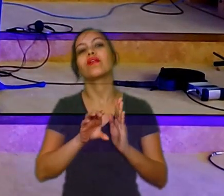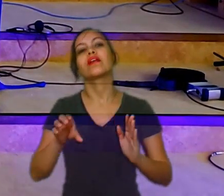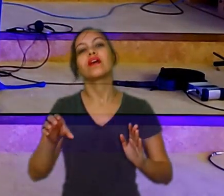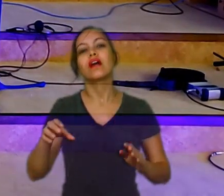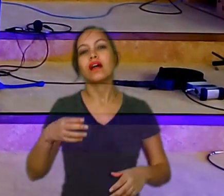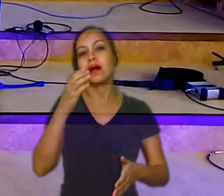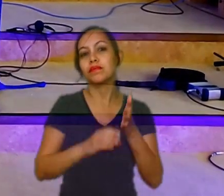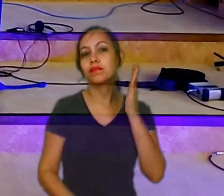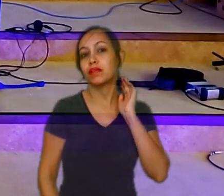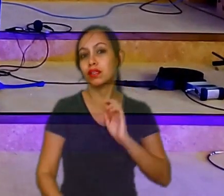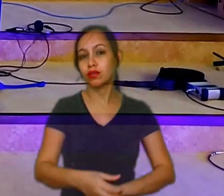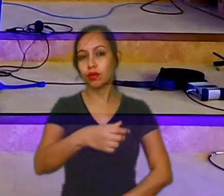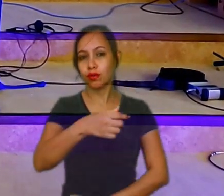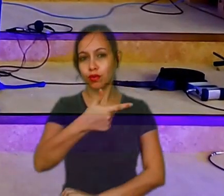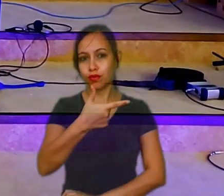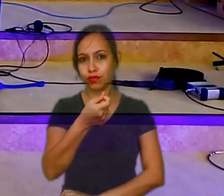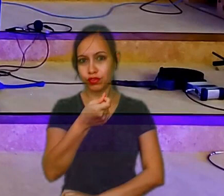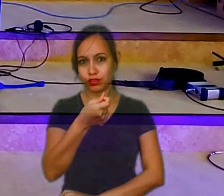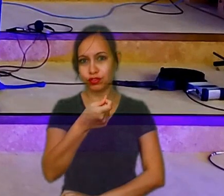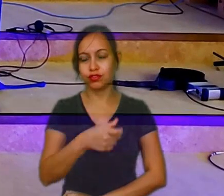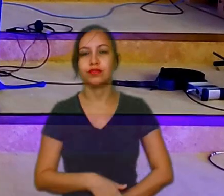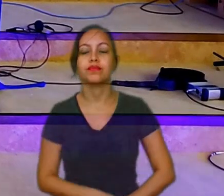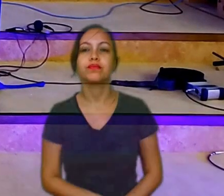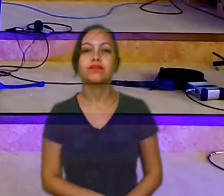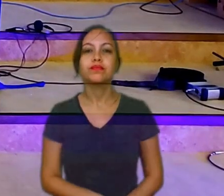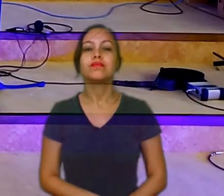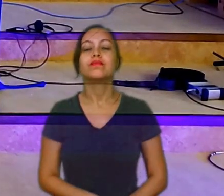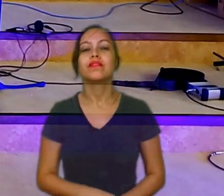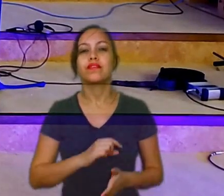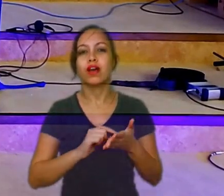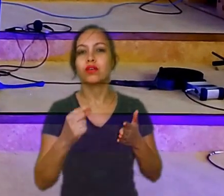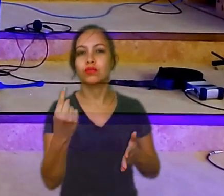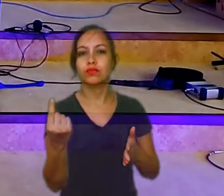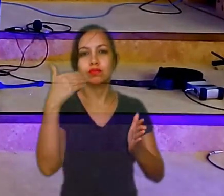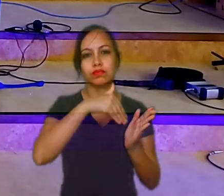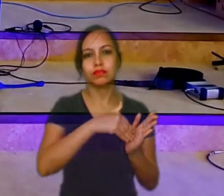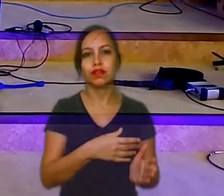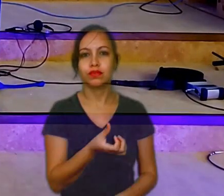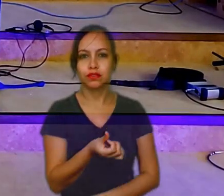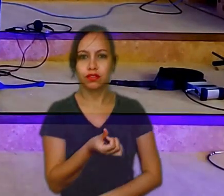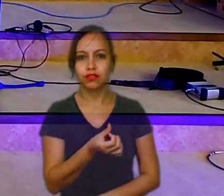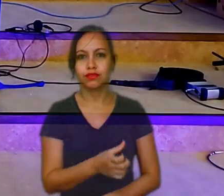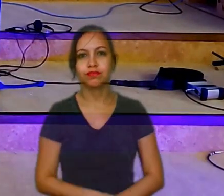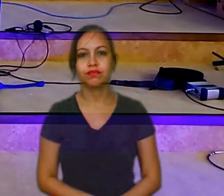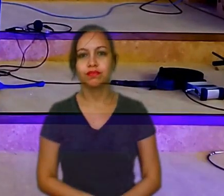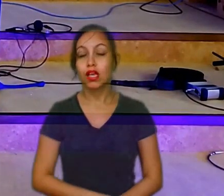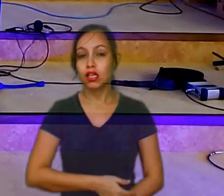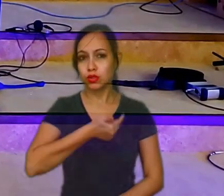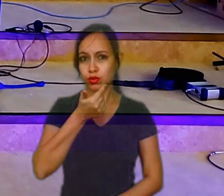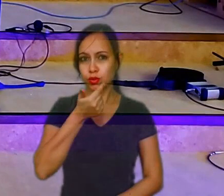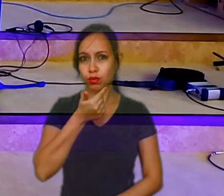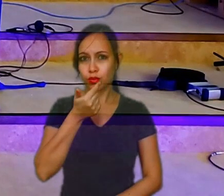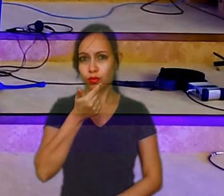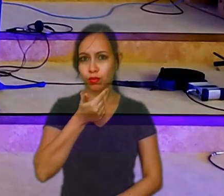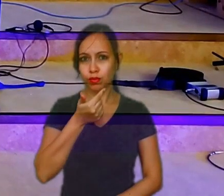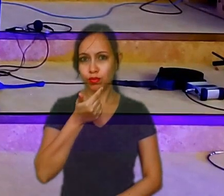E eu vou ler dos versículos 1 ao 6. 2